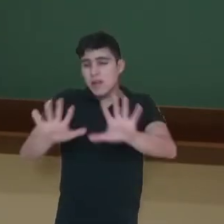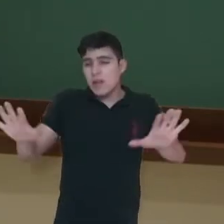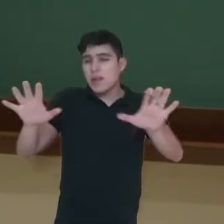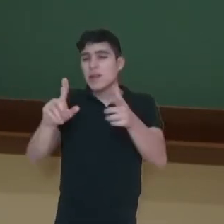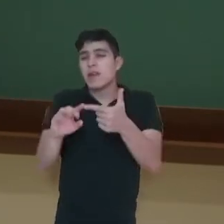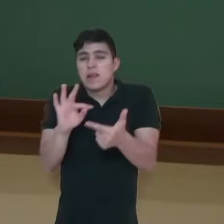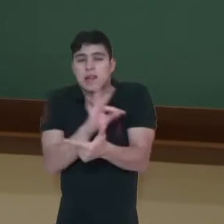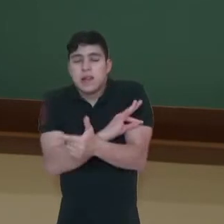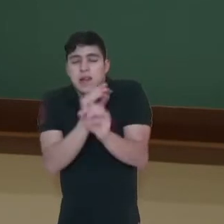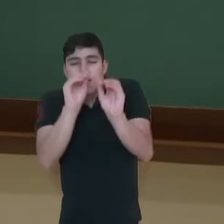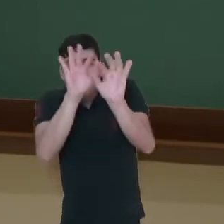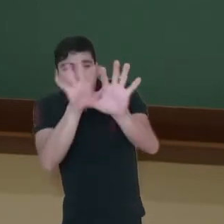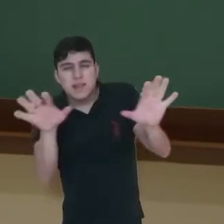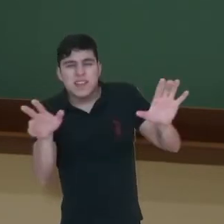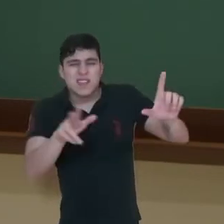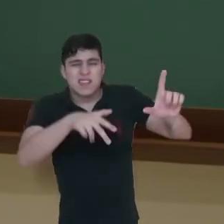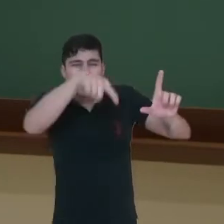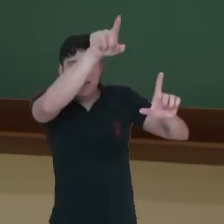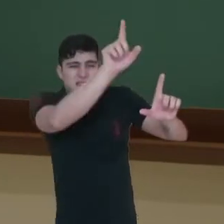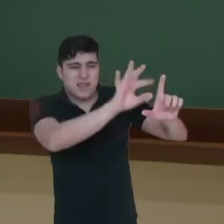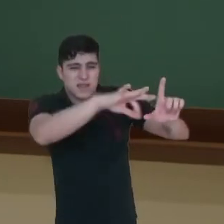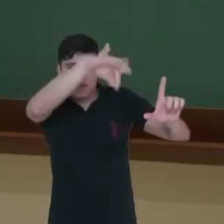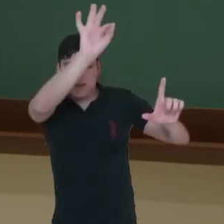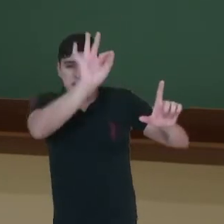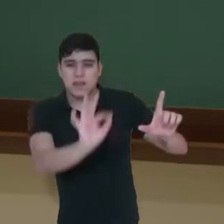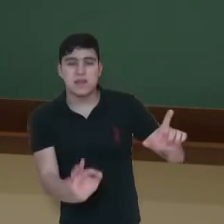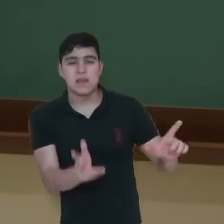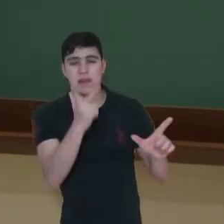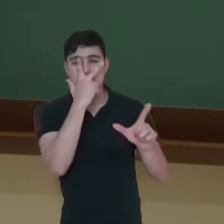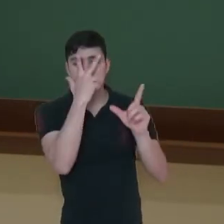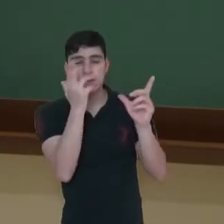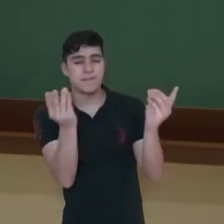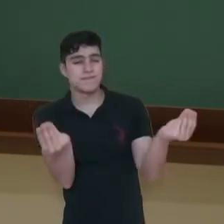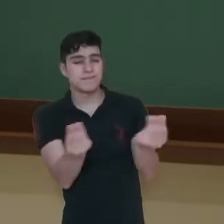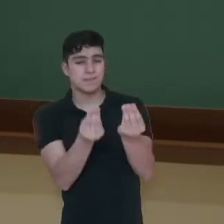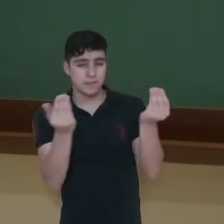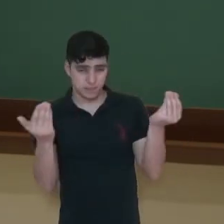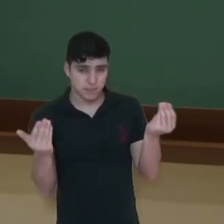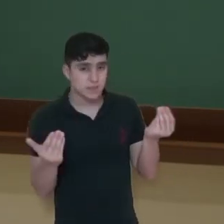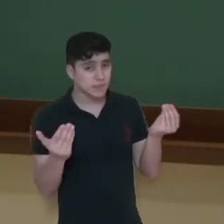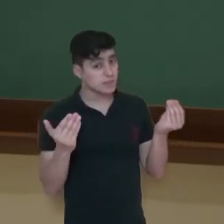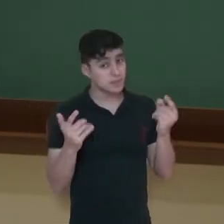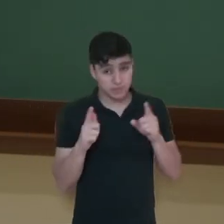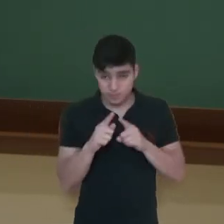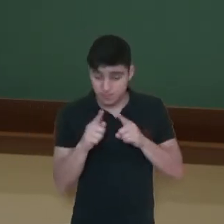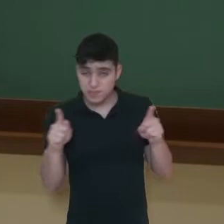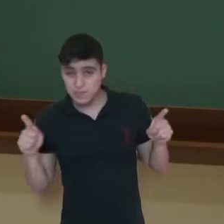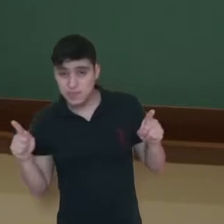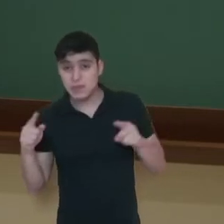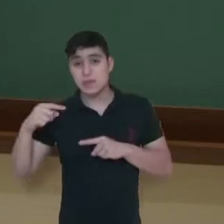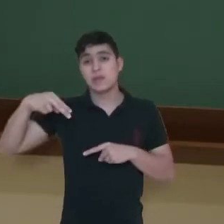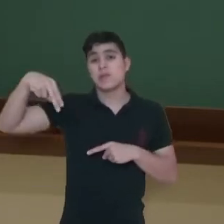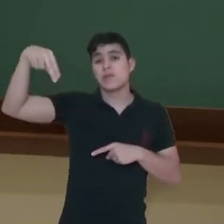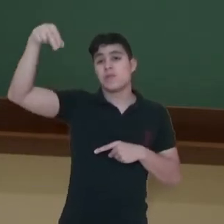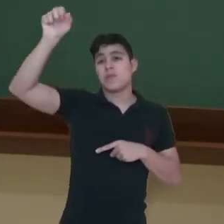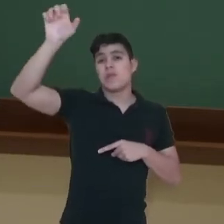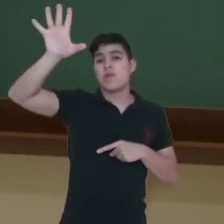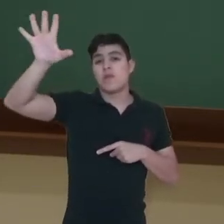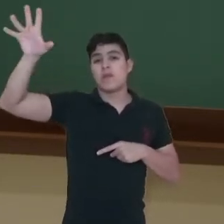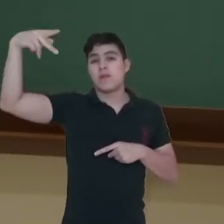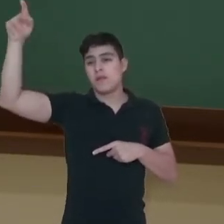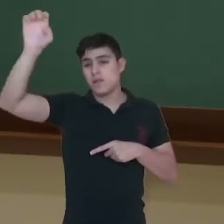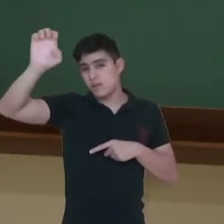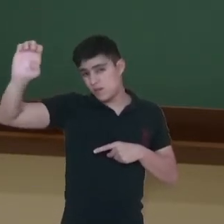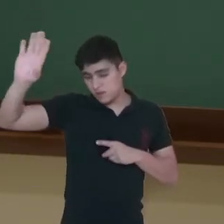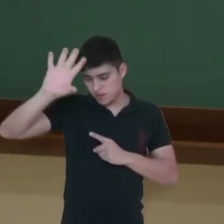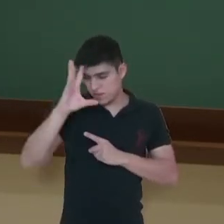técnica bem estilizada, vamos colocar dessa forma. Mas já a questão do norte, nós tínhamos uma forma